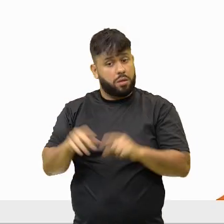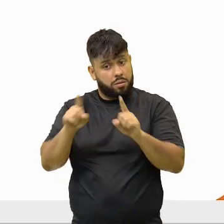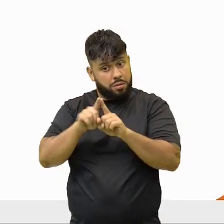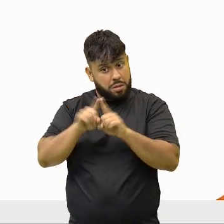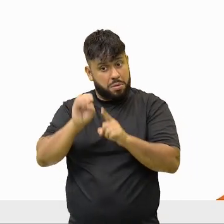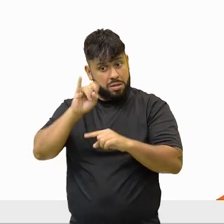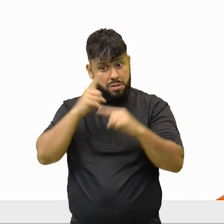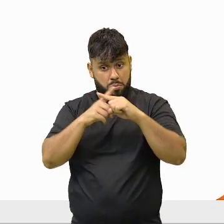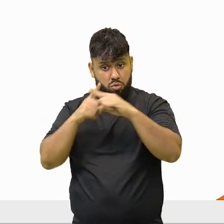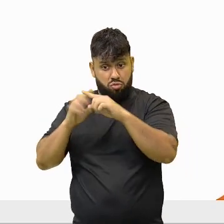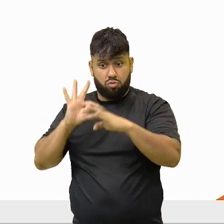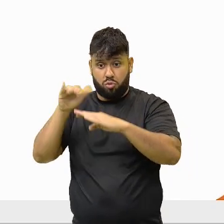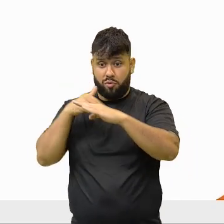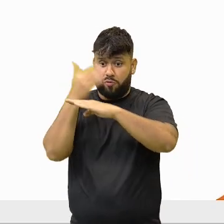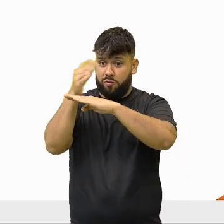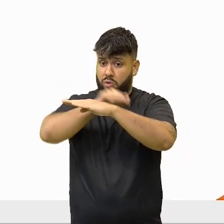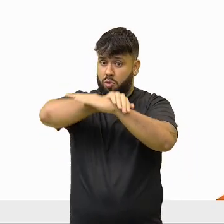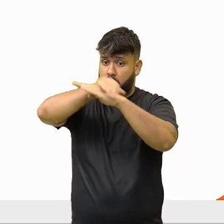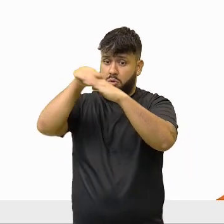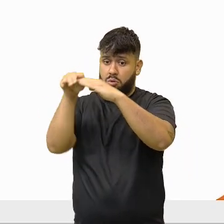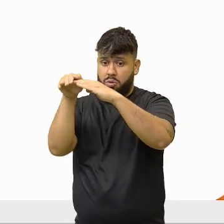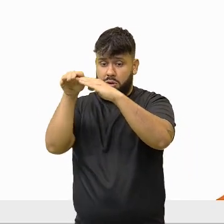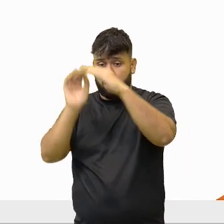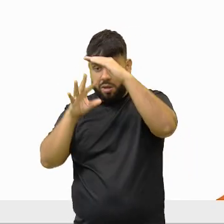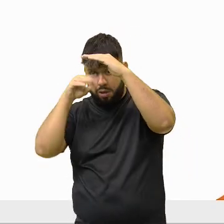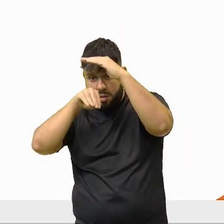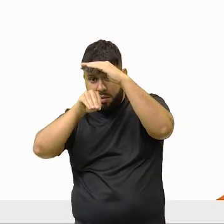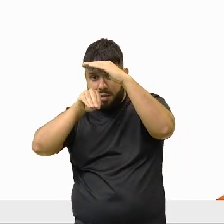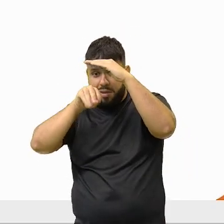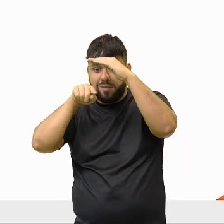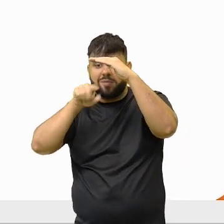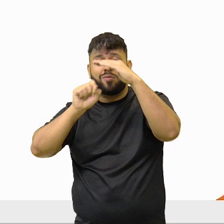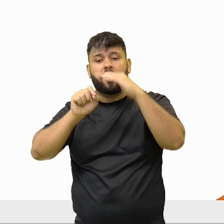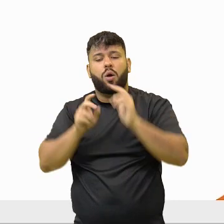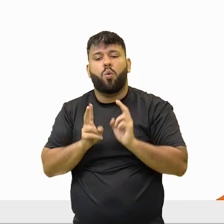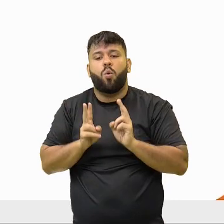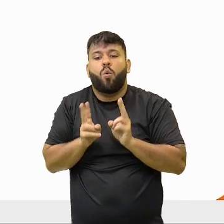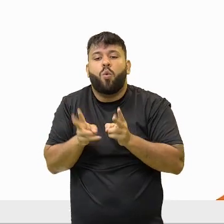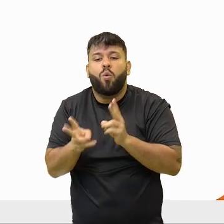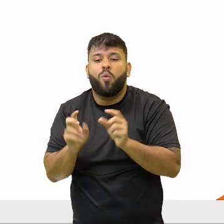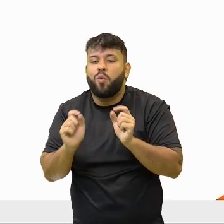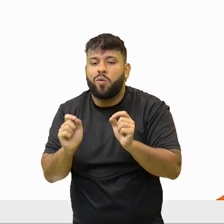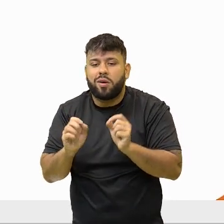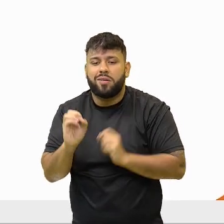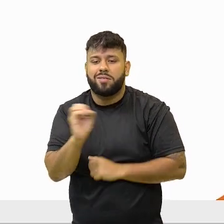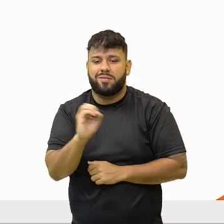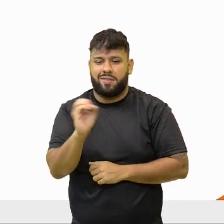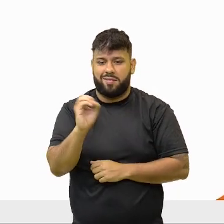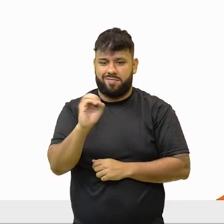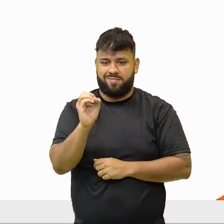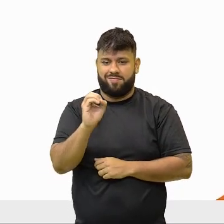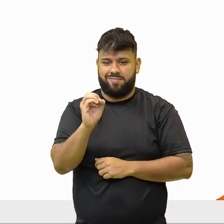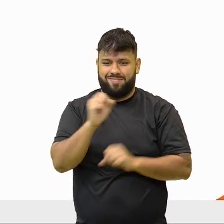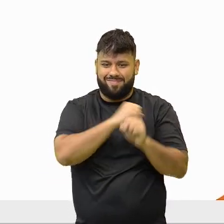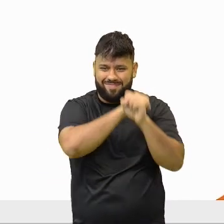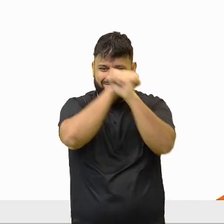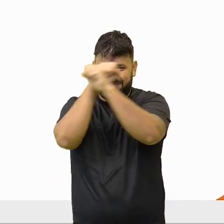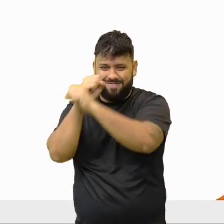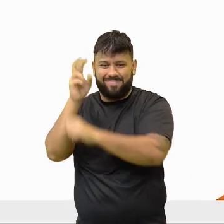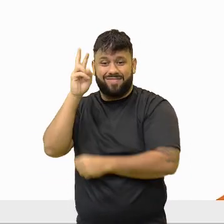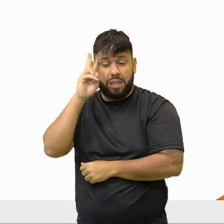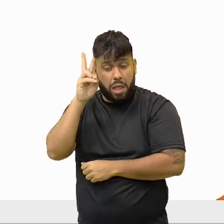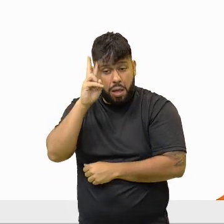positiva fica toda do lado de fora, dentro a carga vai continuar sendo igual a quanto? zero. E se dentro a carga é